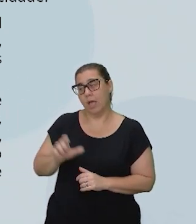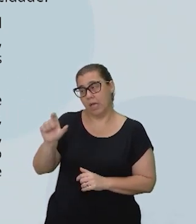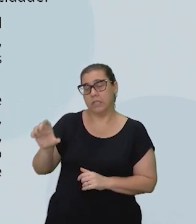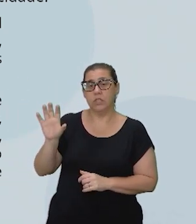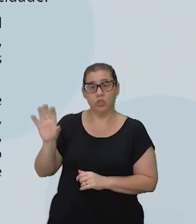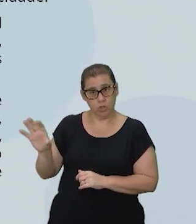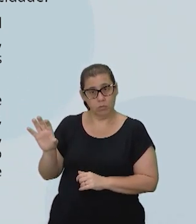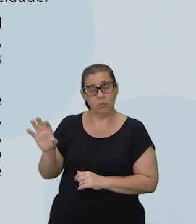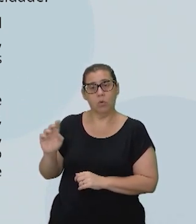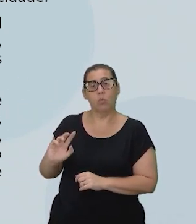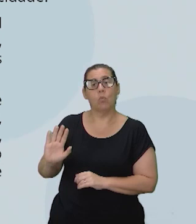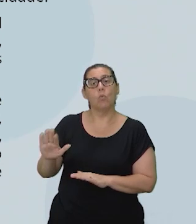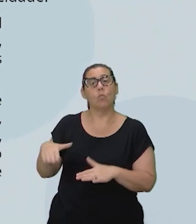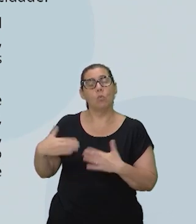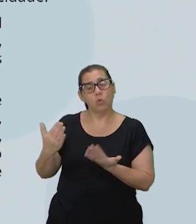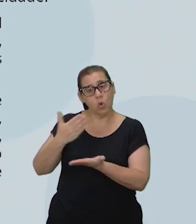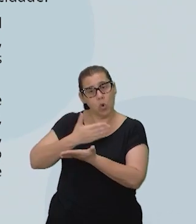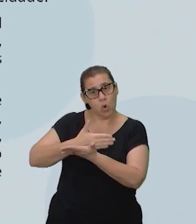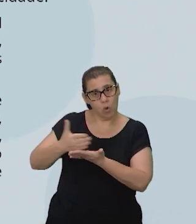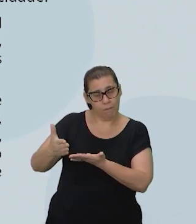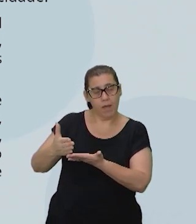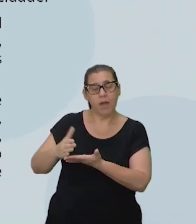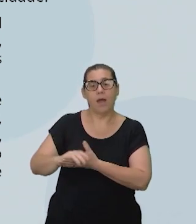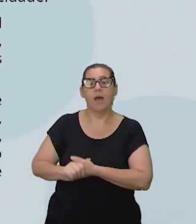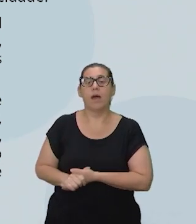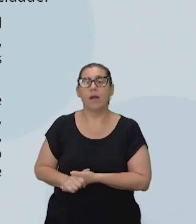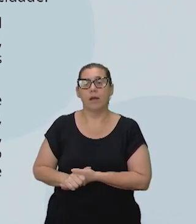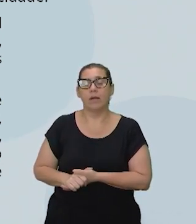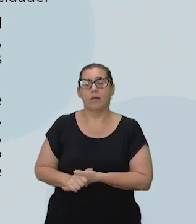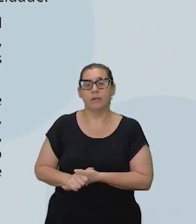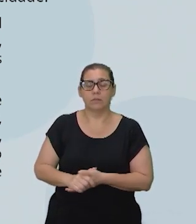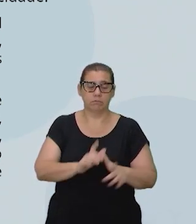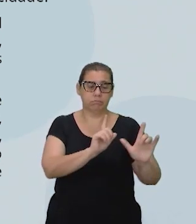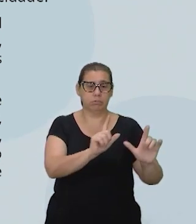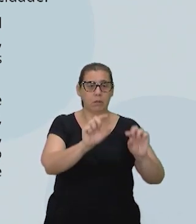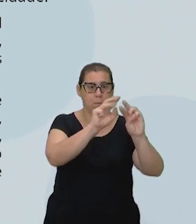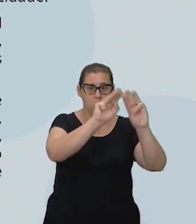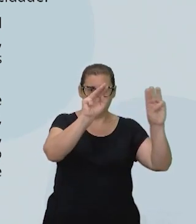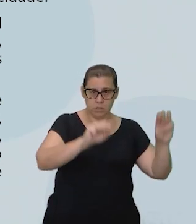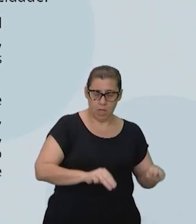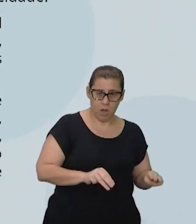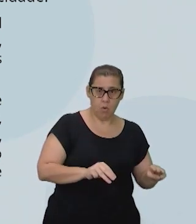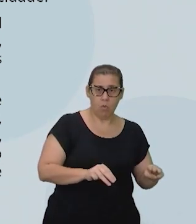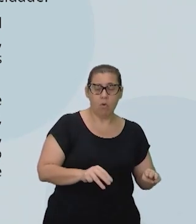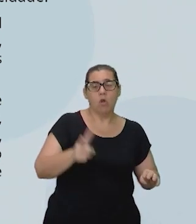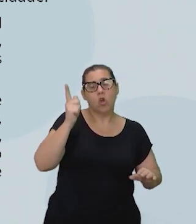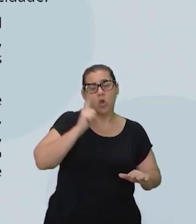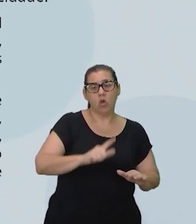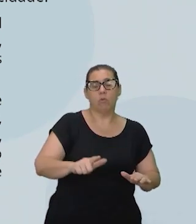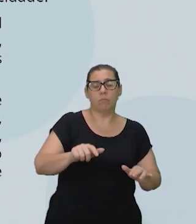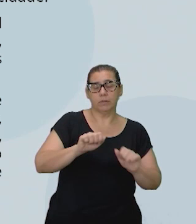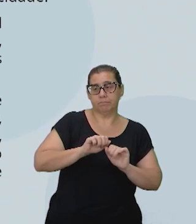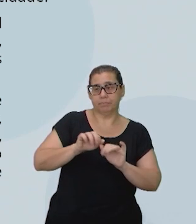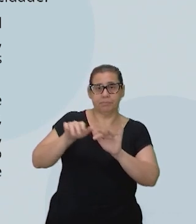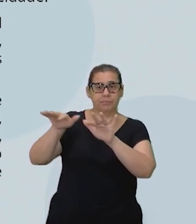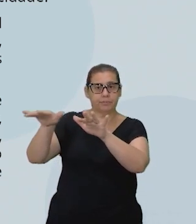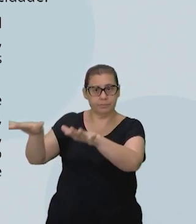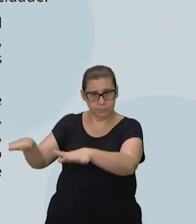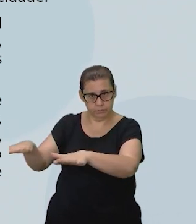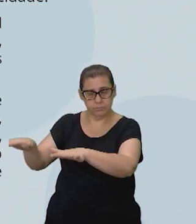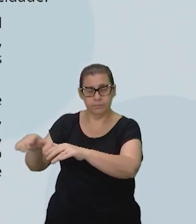arte a partir do momento em que ela começa a sair do espaço expositivo dos museus, né, e ganhar alguns espaços alternativos